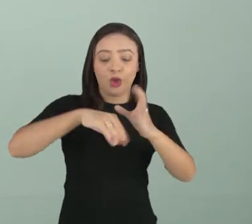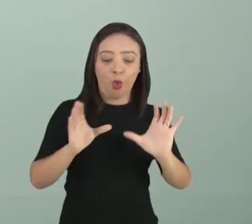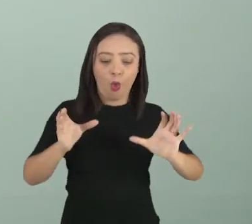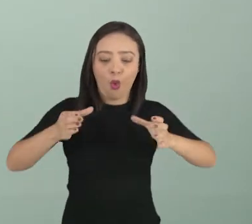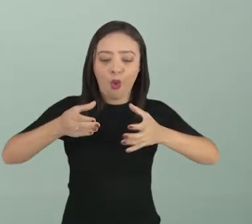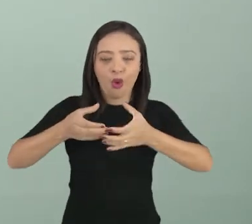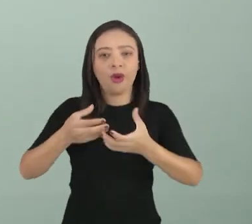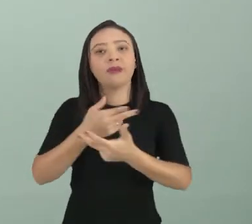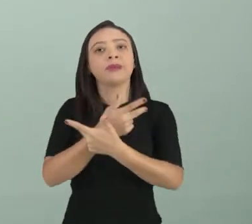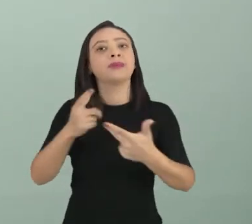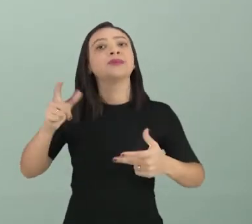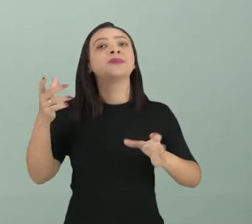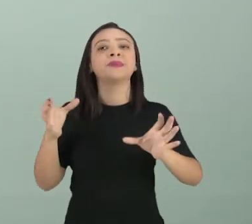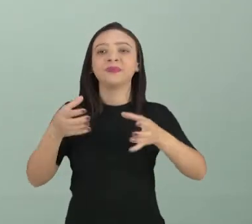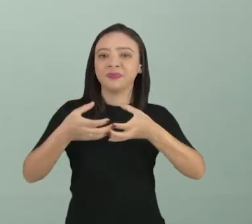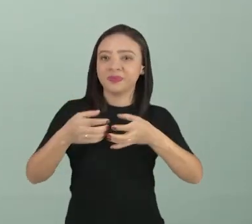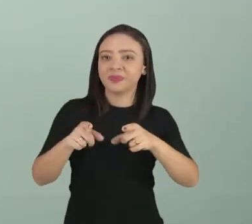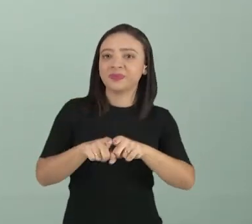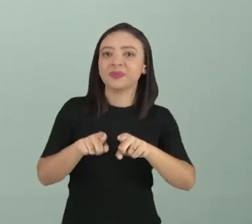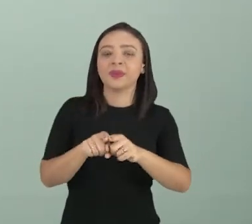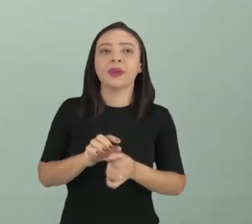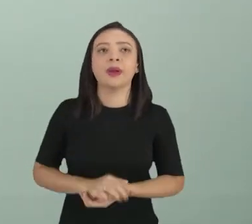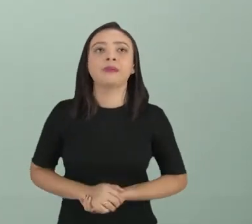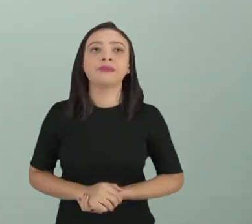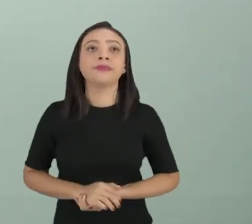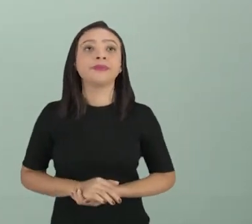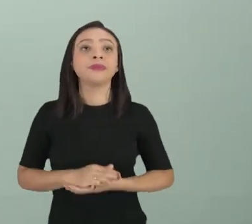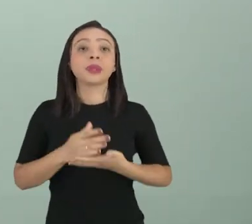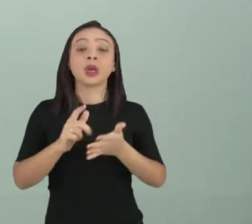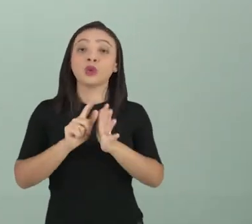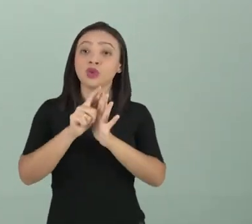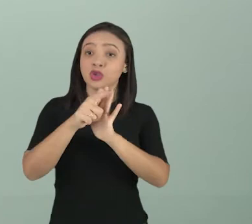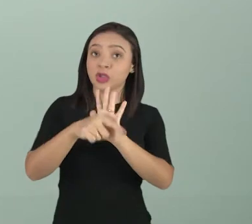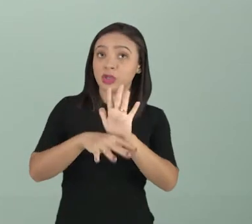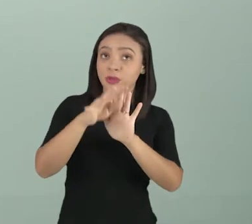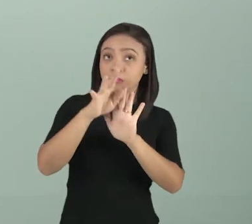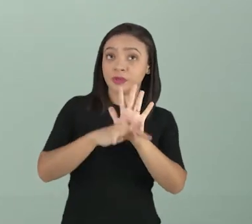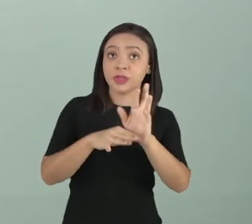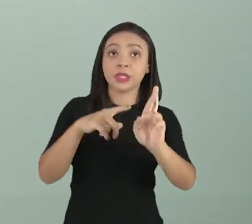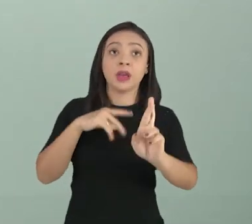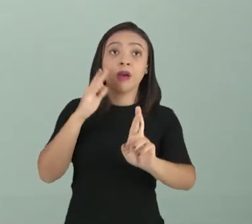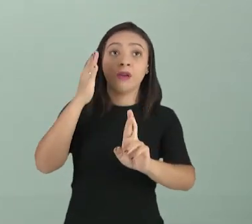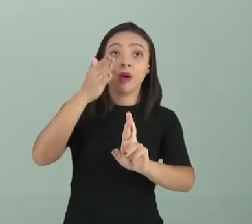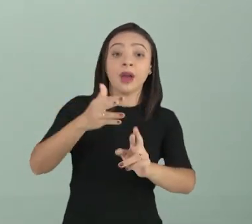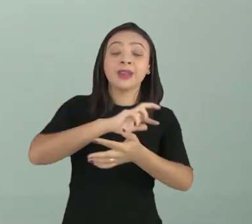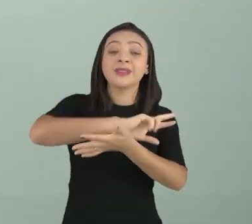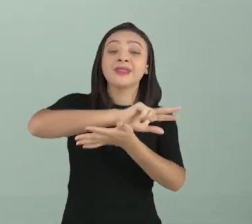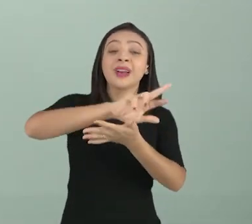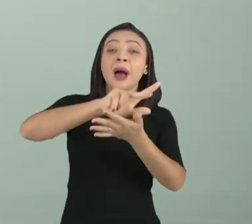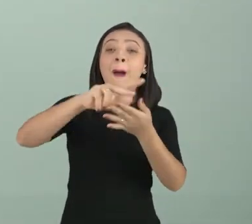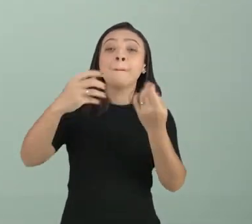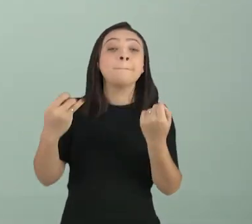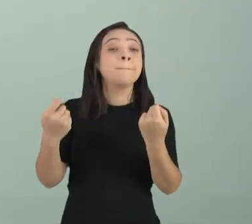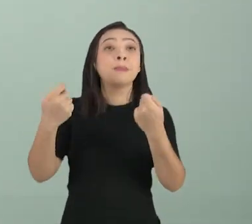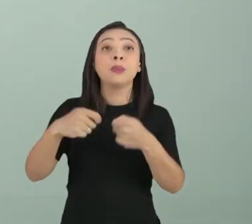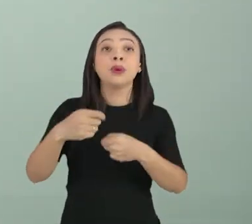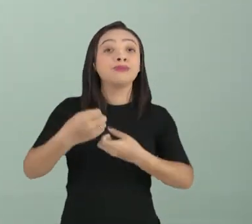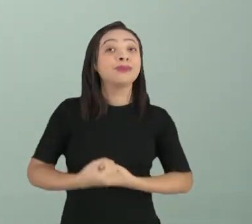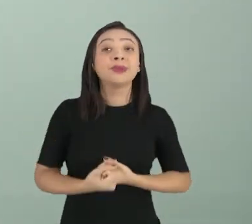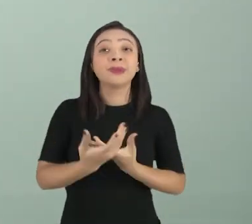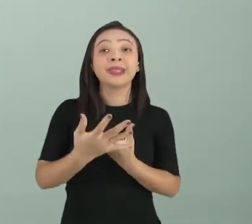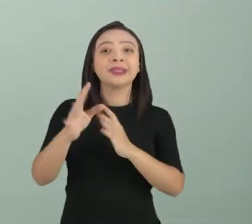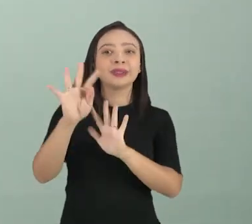outros grupos Ok e nós vamos pensar que o gêneros textuais se refere as diferentes formas de expressão